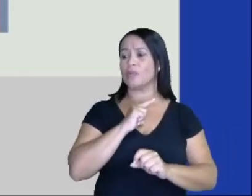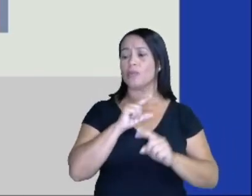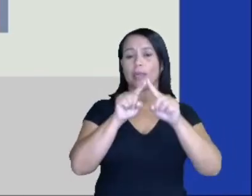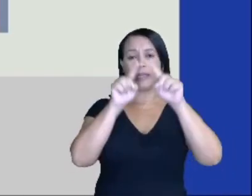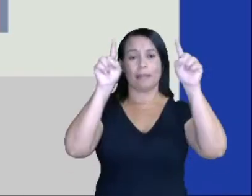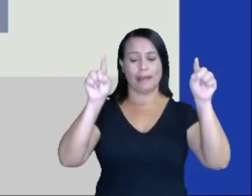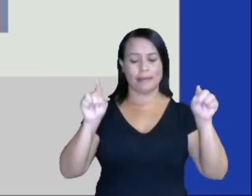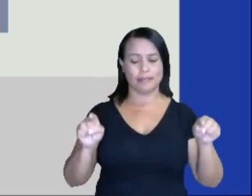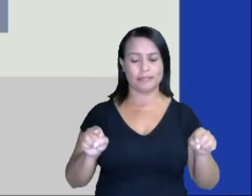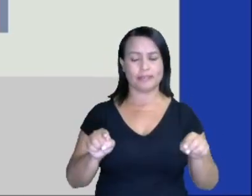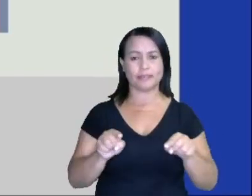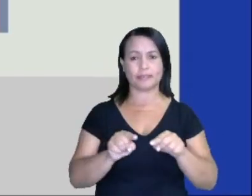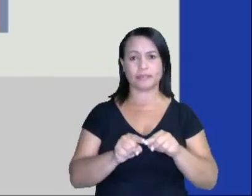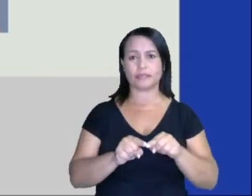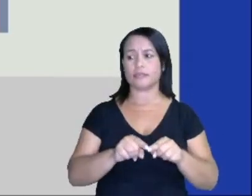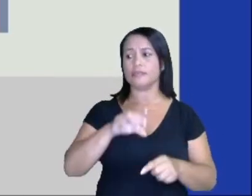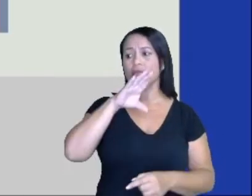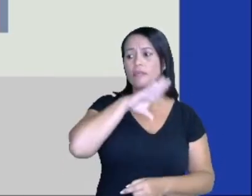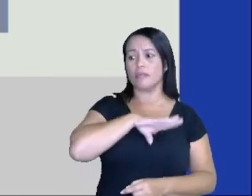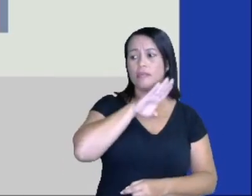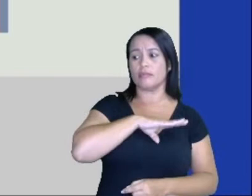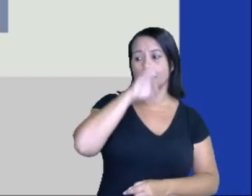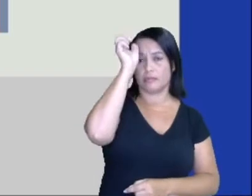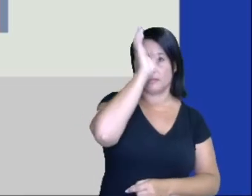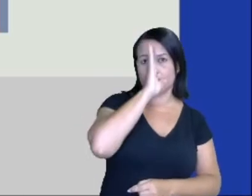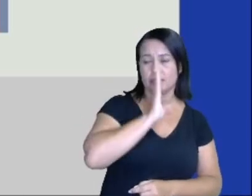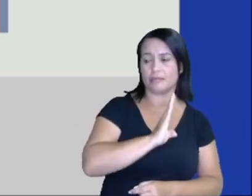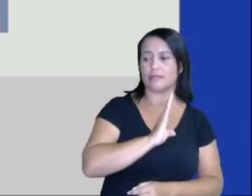tabela. Português do Brasil.